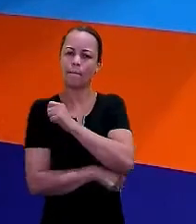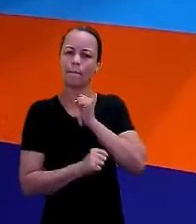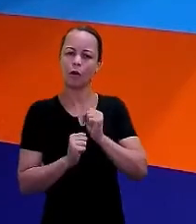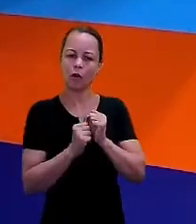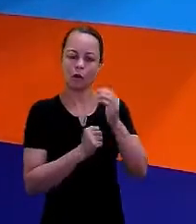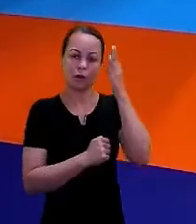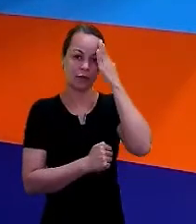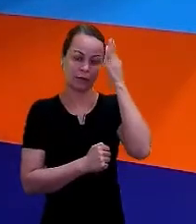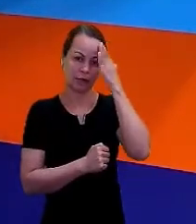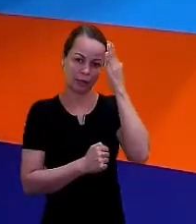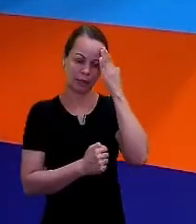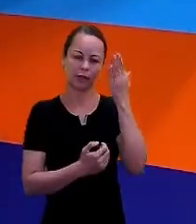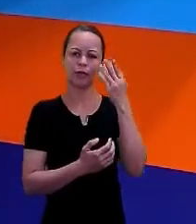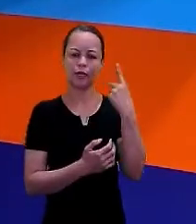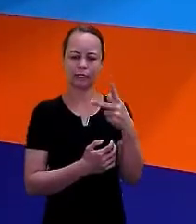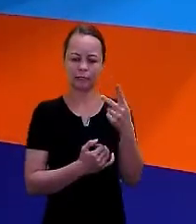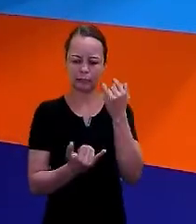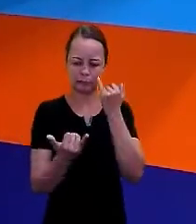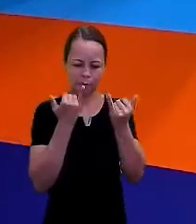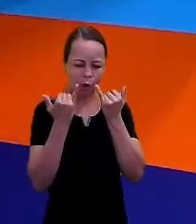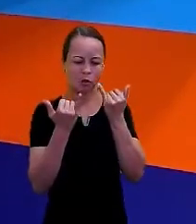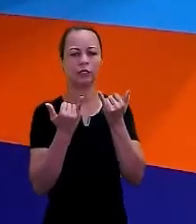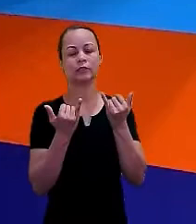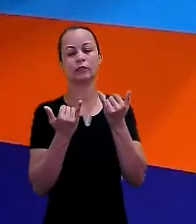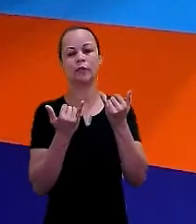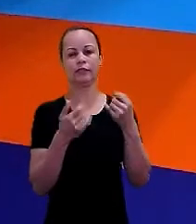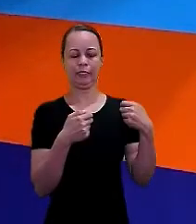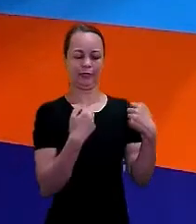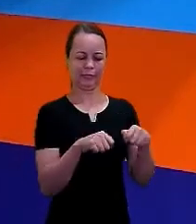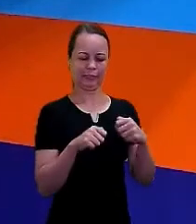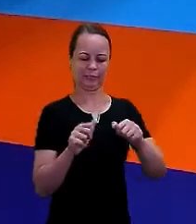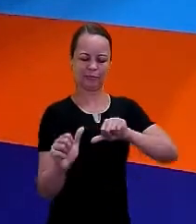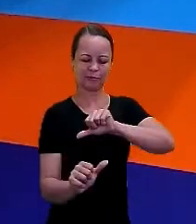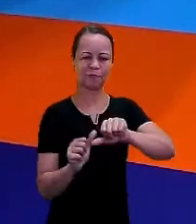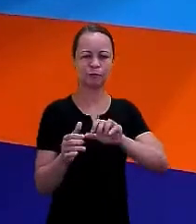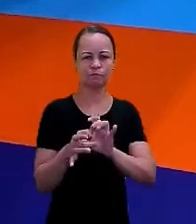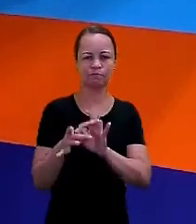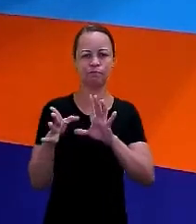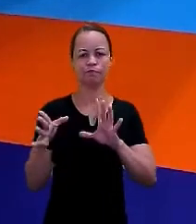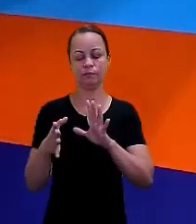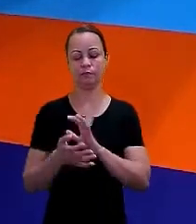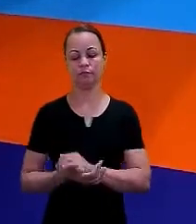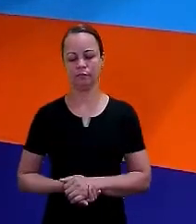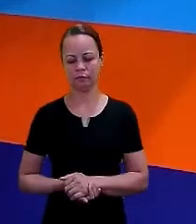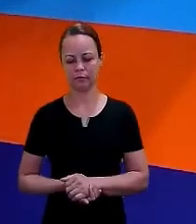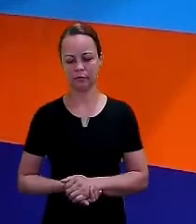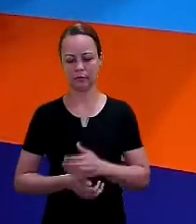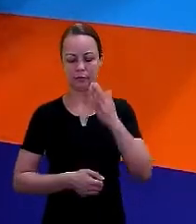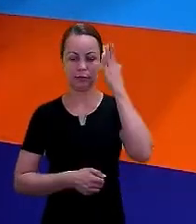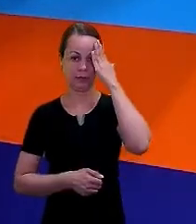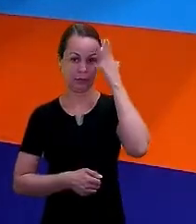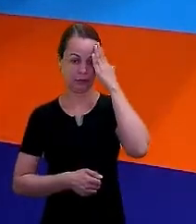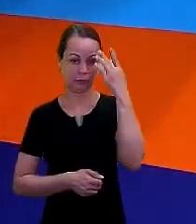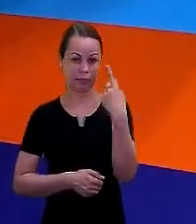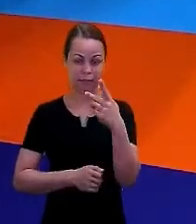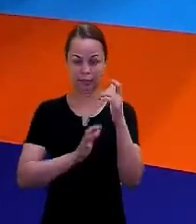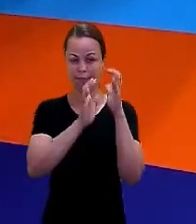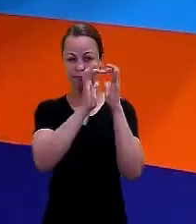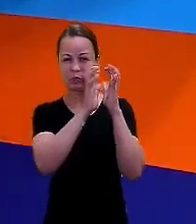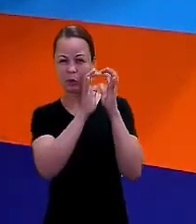inteligível esse saber, para que ele saia do reino da necessidade para o reino da liberdade. É entender que aqui você vai ter os